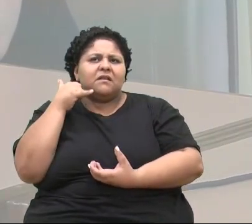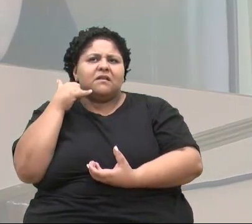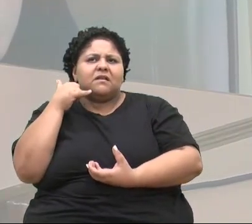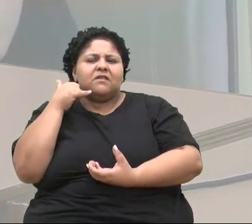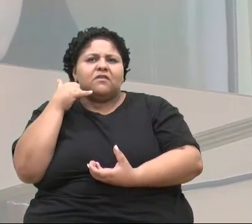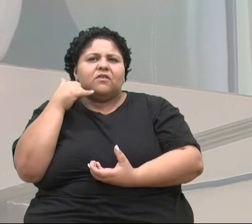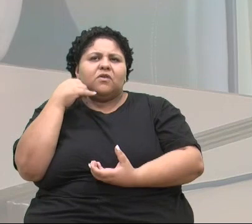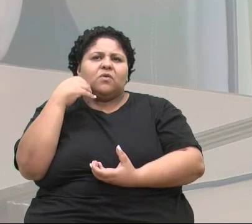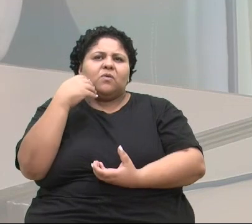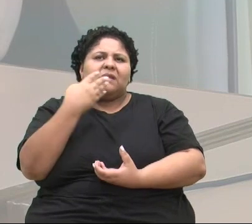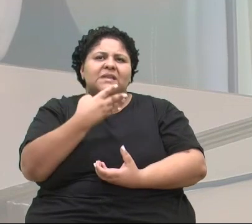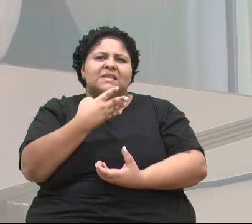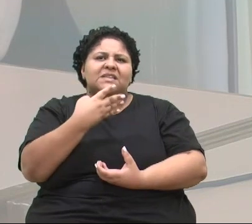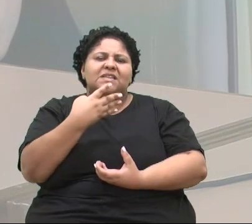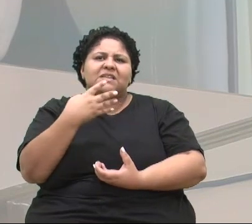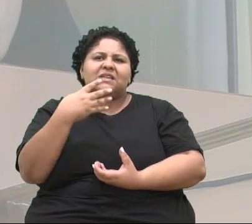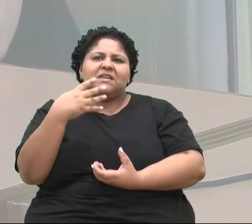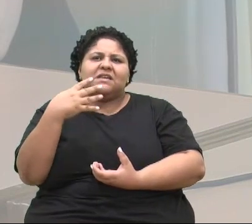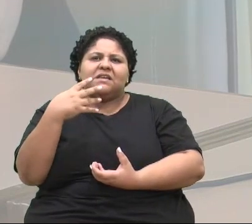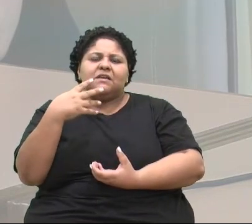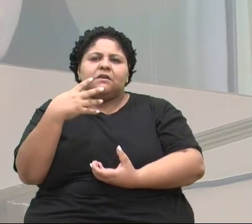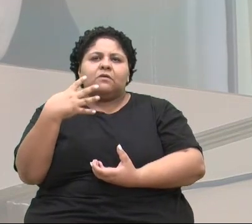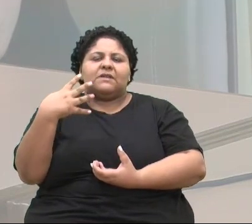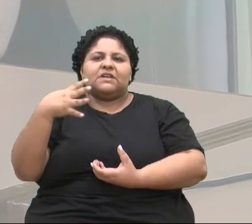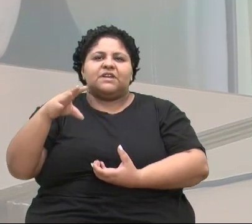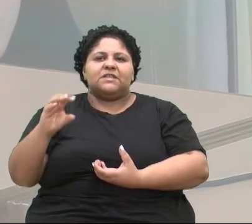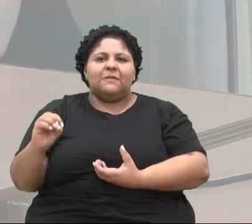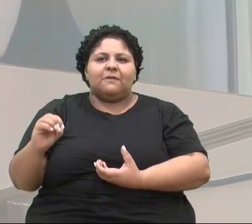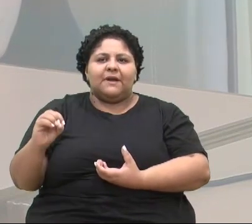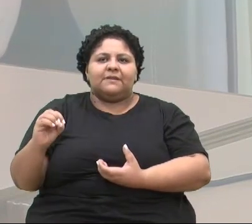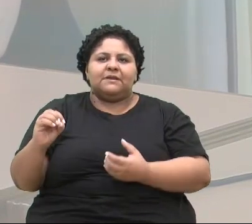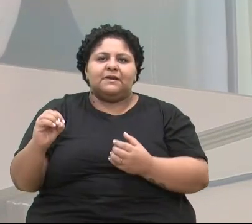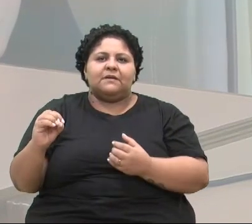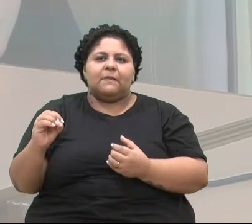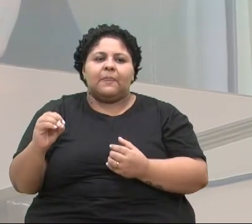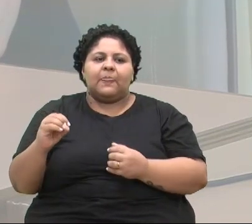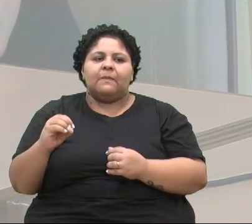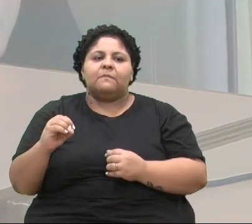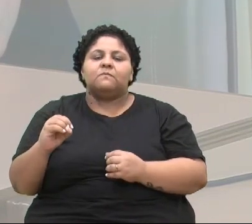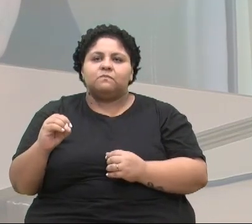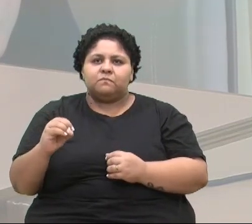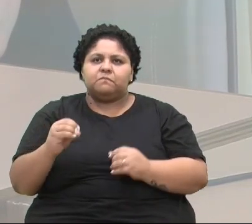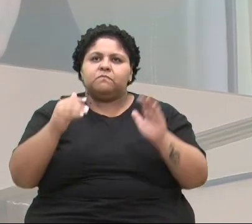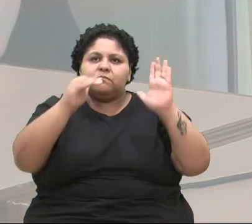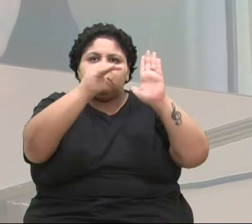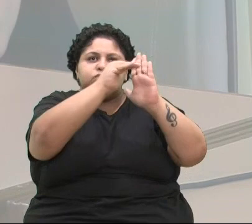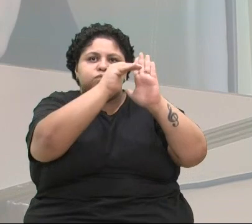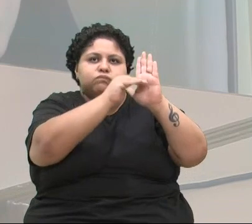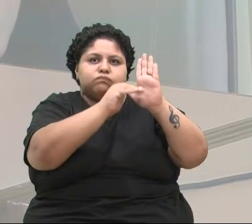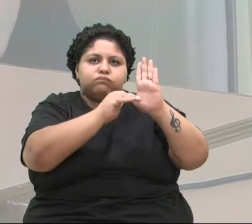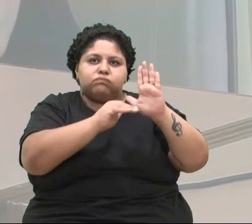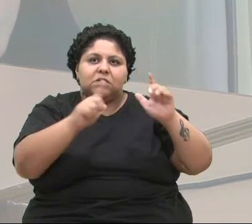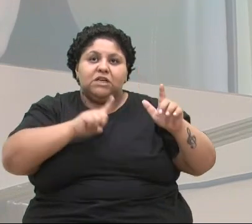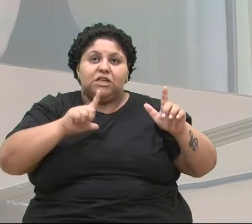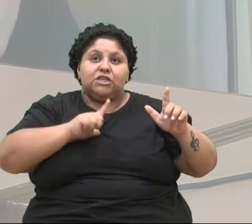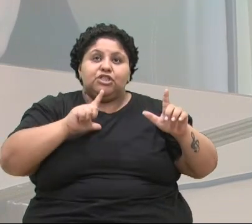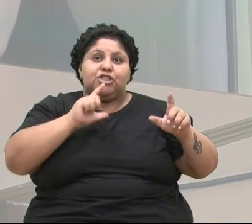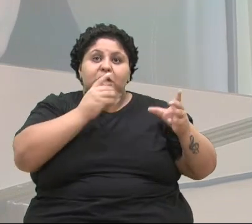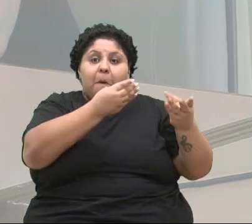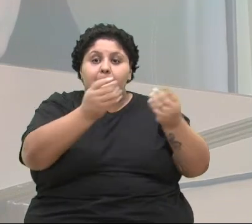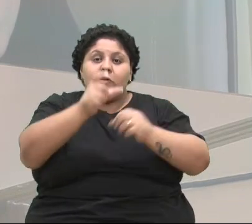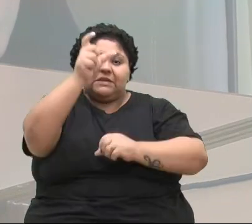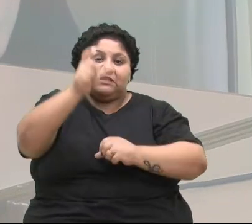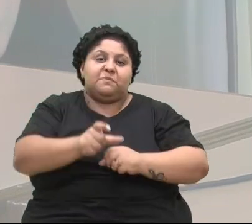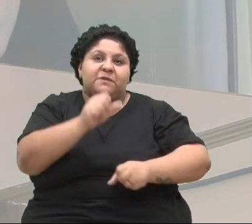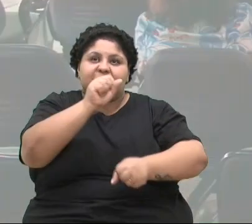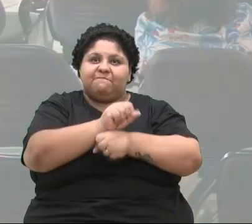lugar. E qual é o máximo que pode... É isso mesmo? É verdadeiro isso? Ou ele falou... É uma